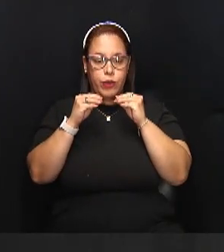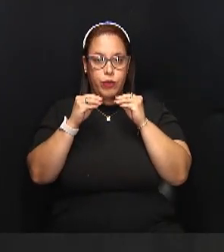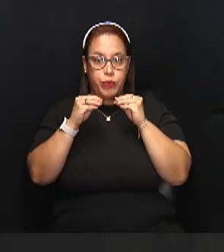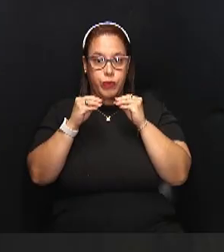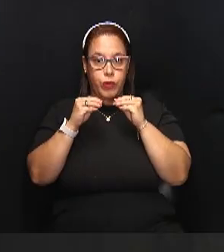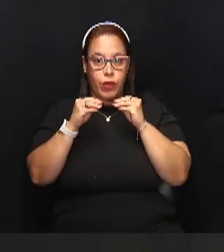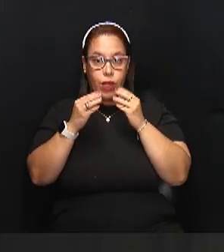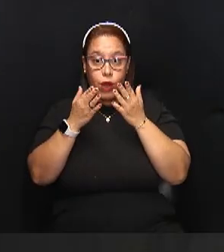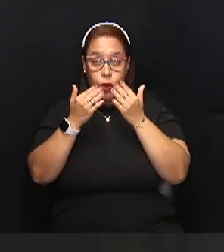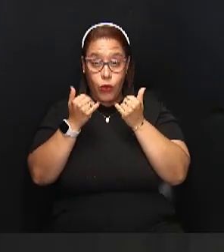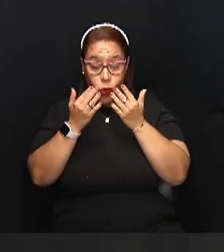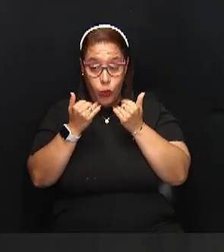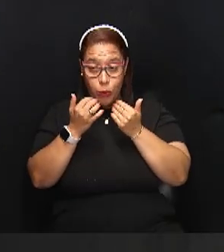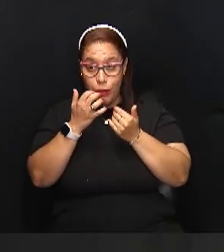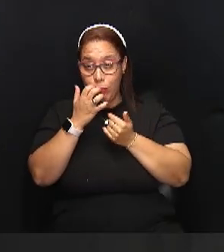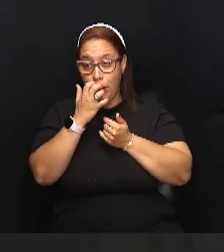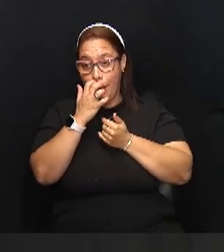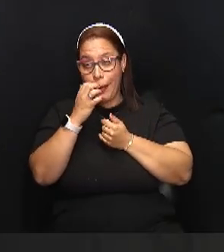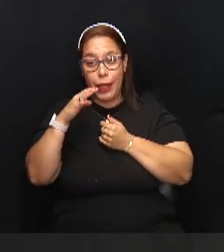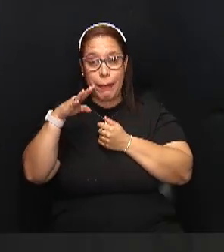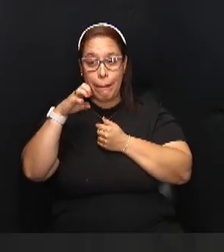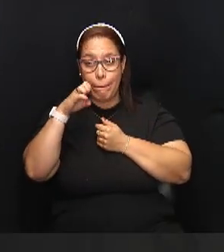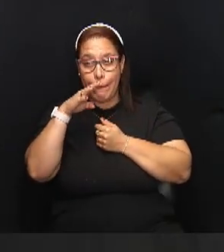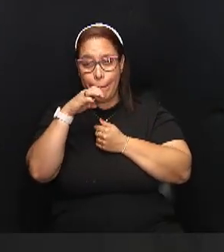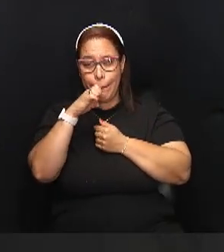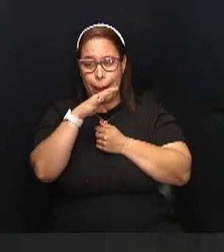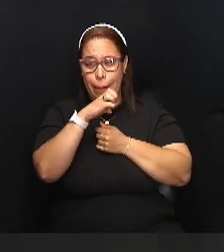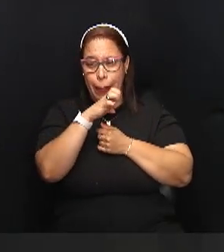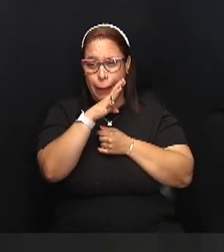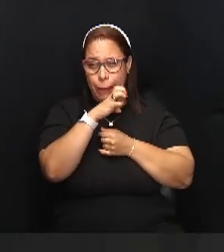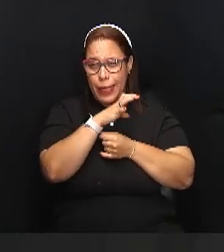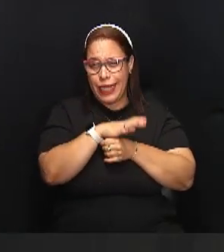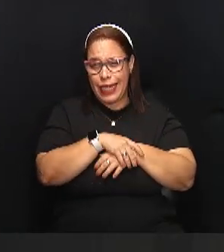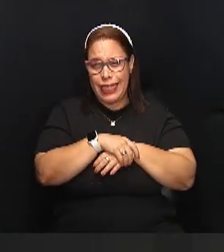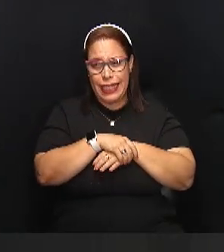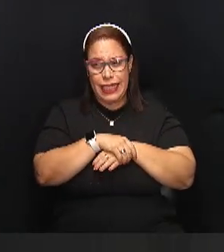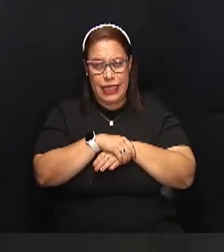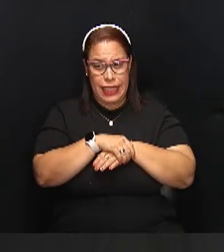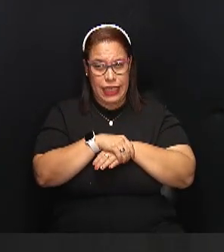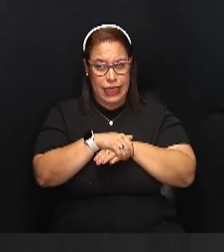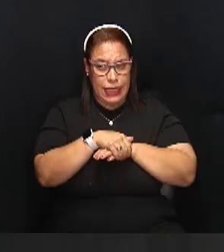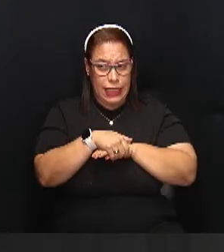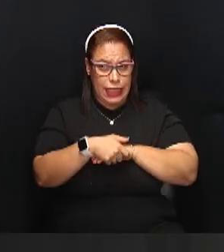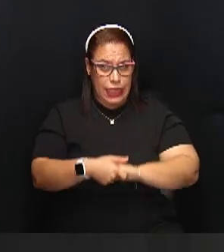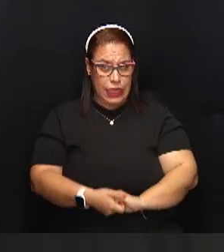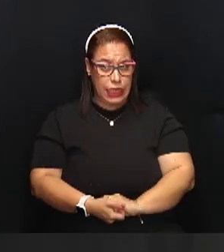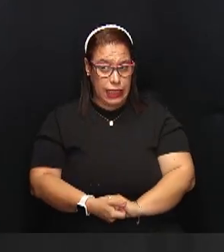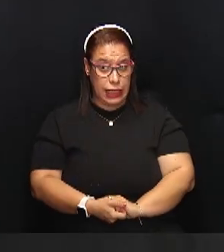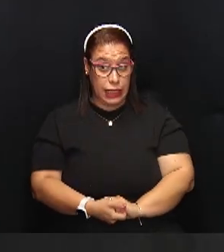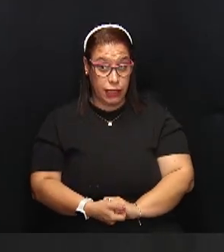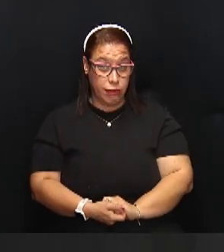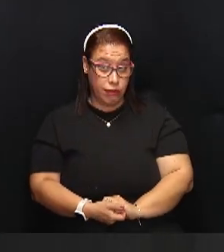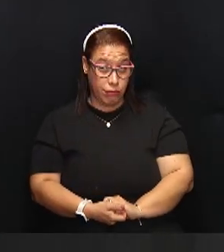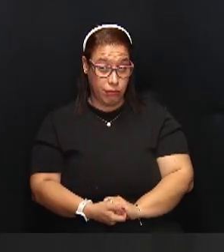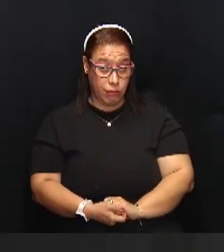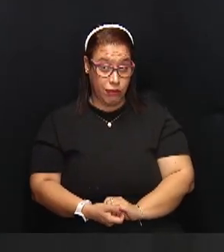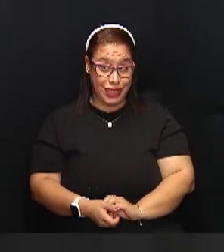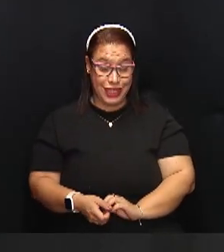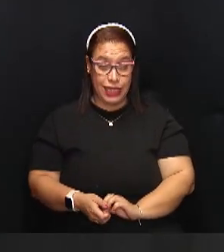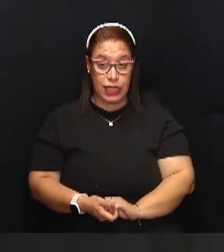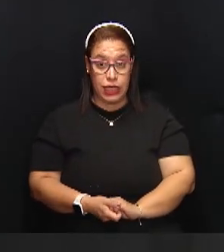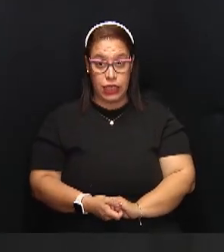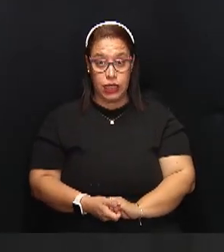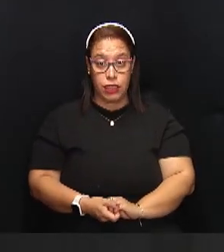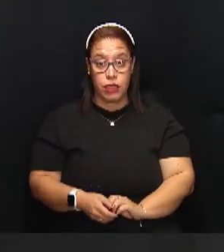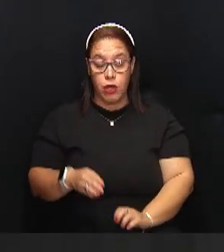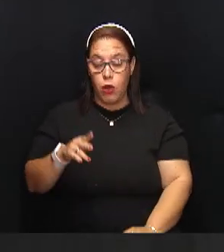que é a comida para a bactéria, né? Que é o resíduo de alimento, né? Que ele cola no dente, forma a